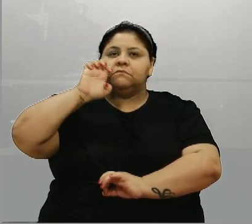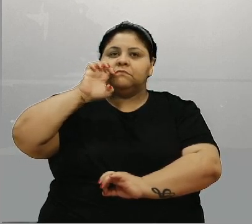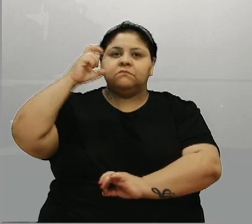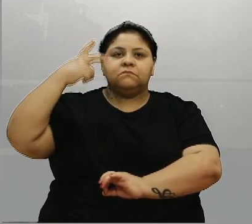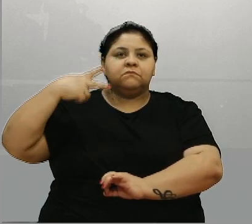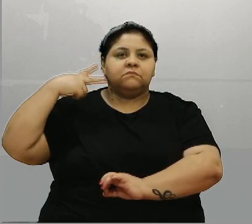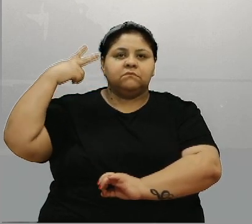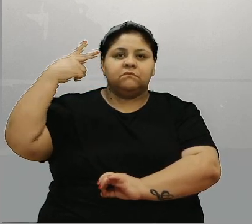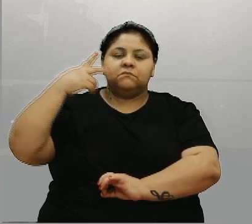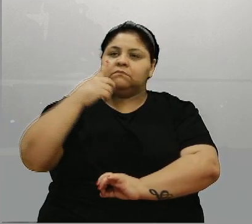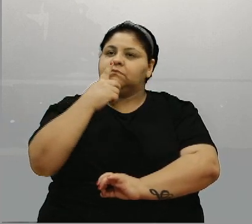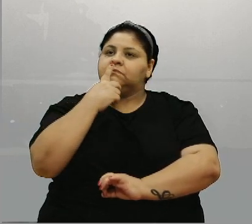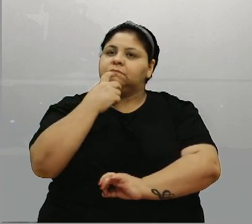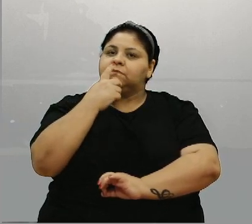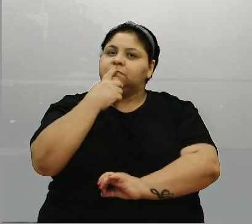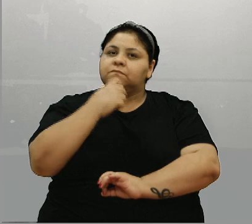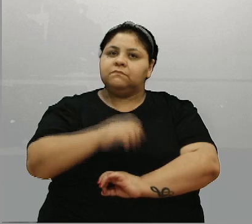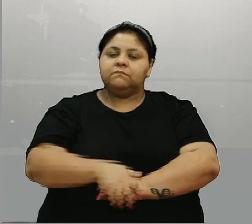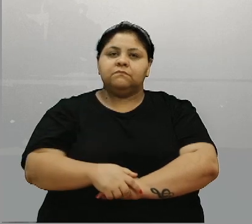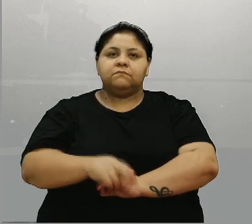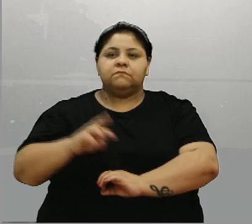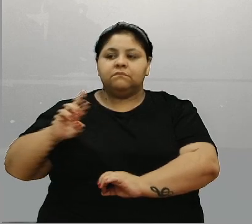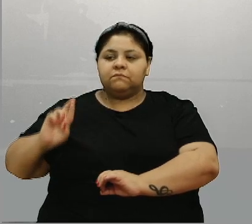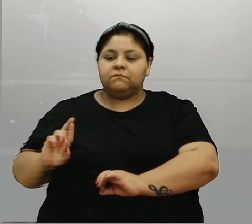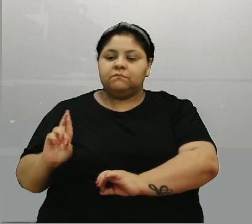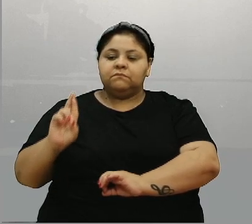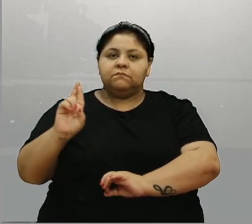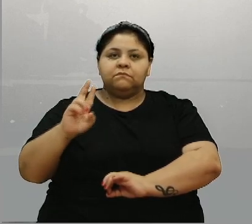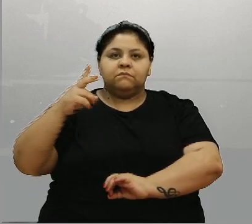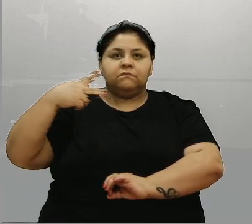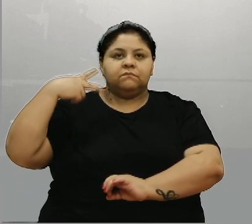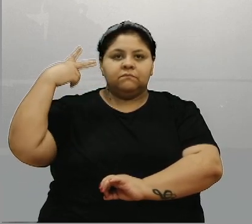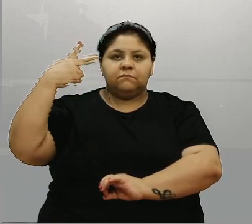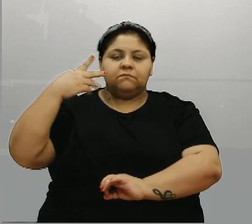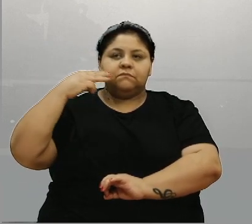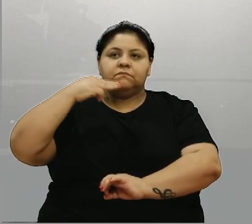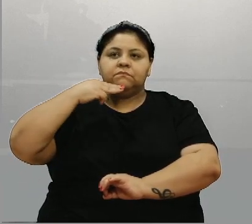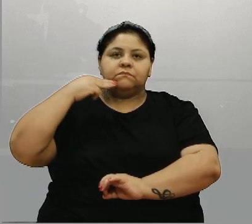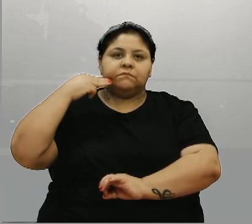e vereadora Rose Frigieri. Em representação, vereadora Marisol Santos.